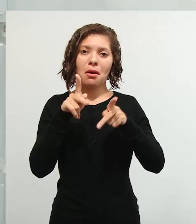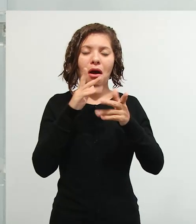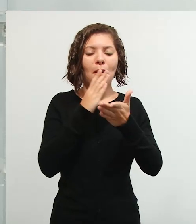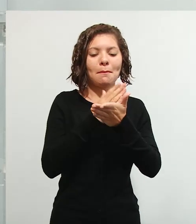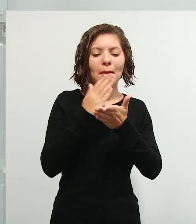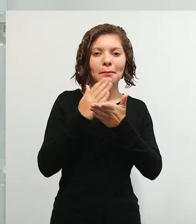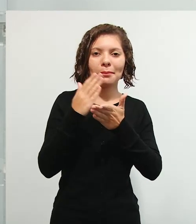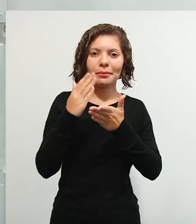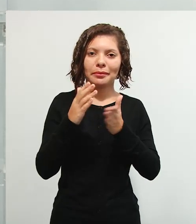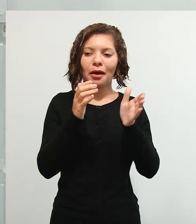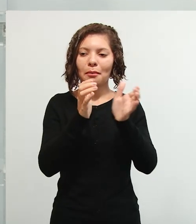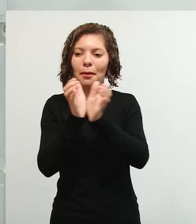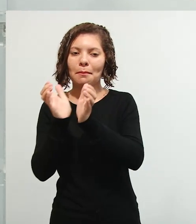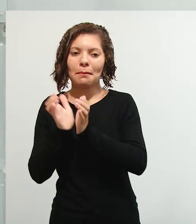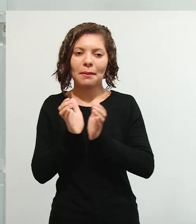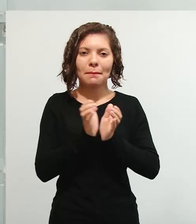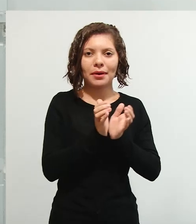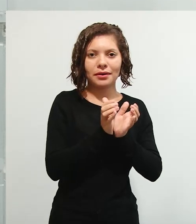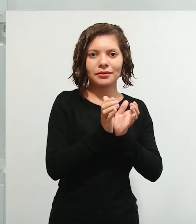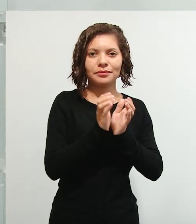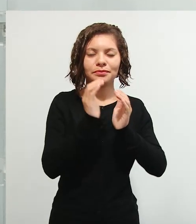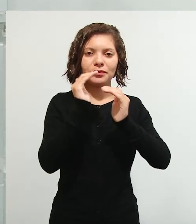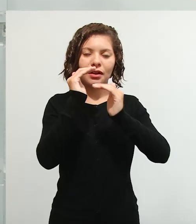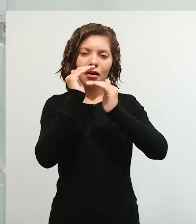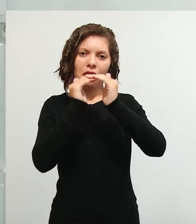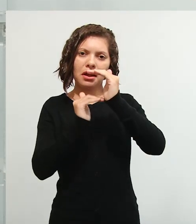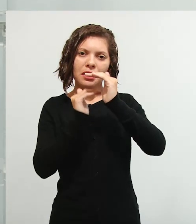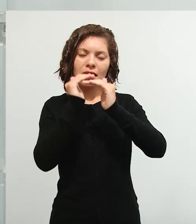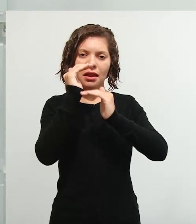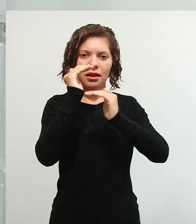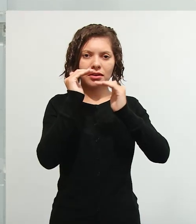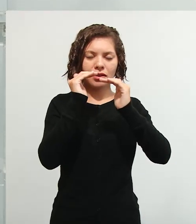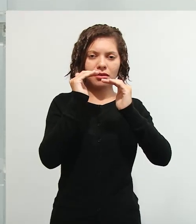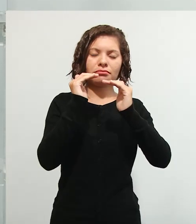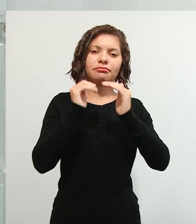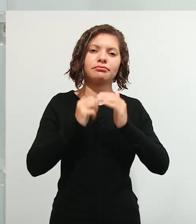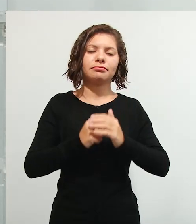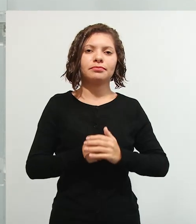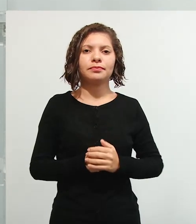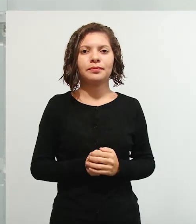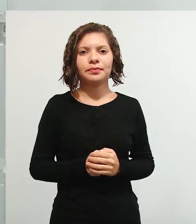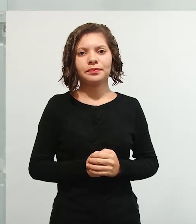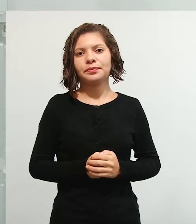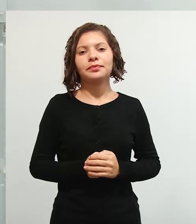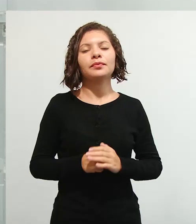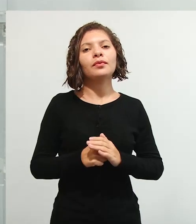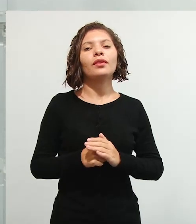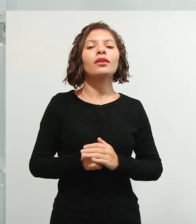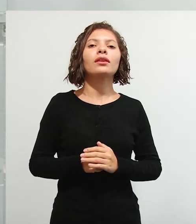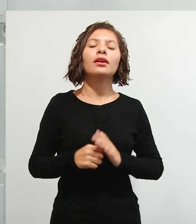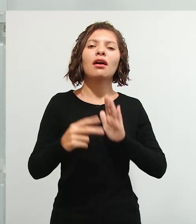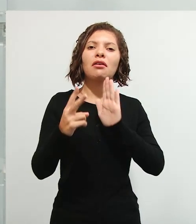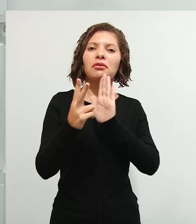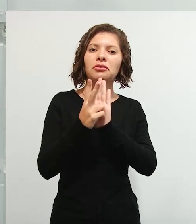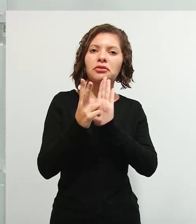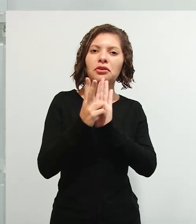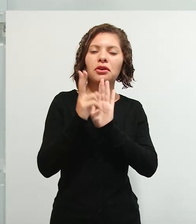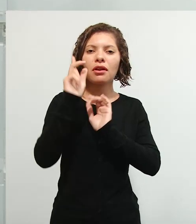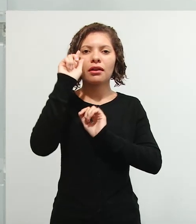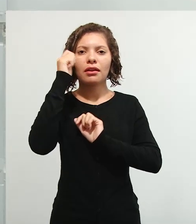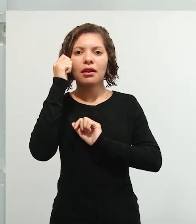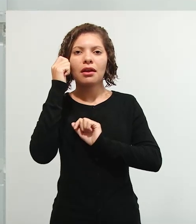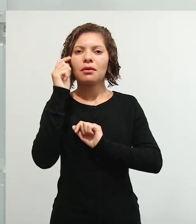Então, o racismo é uma hierarquia. Observem que eu não falei indígena, não falei negro. Não utilizei essas